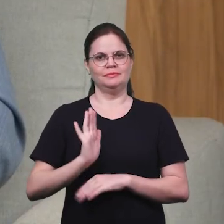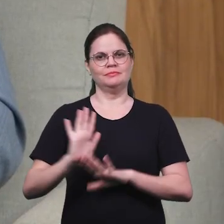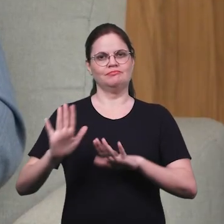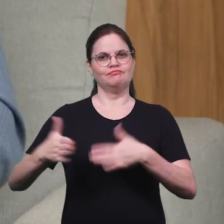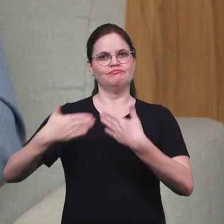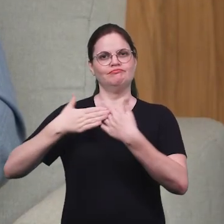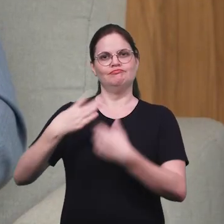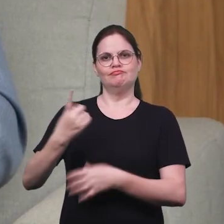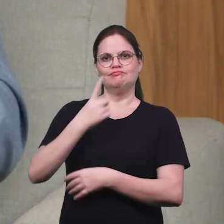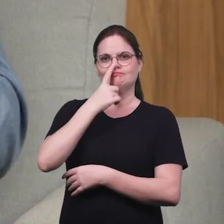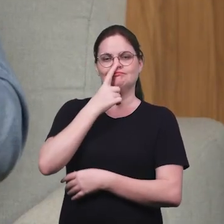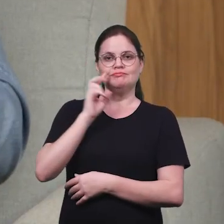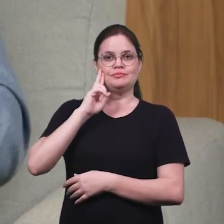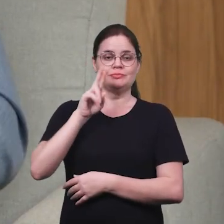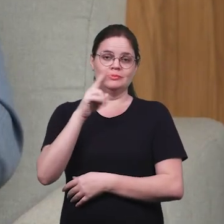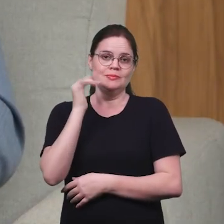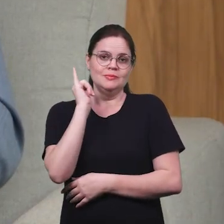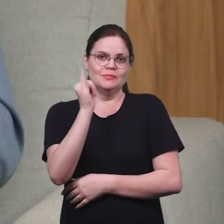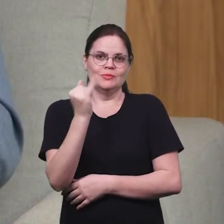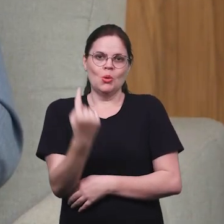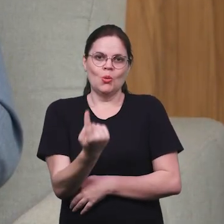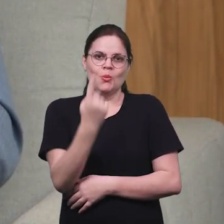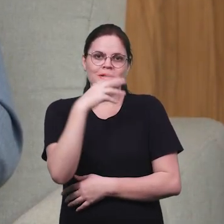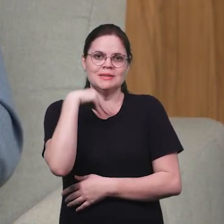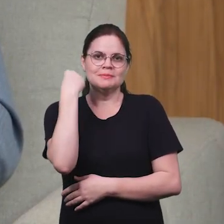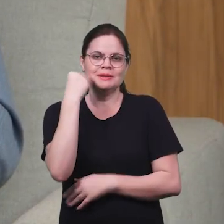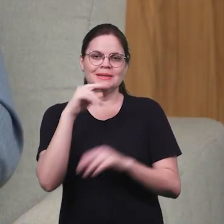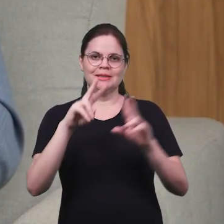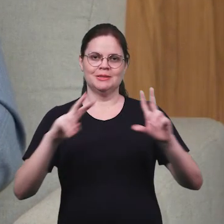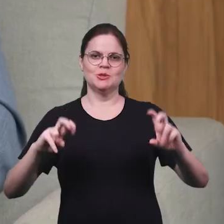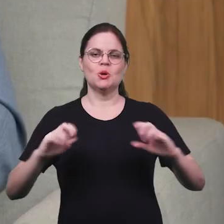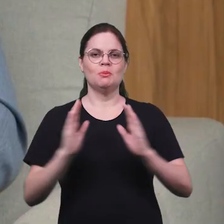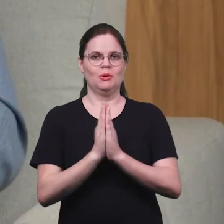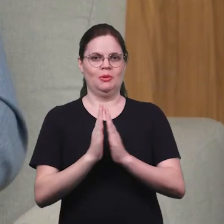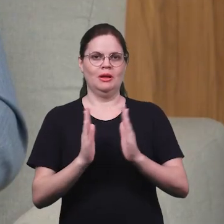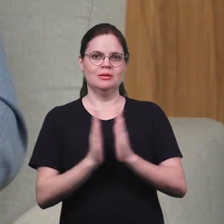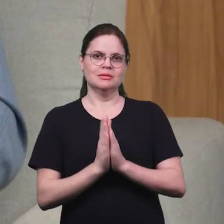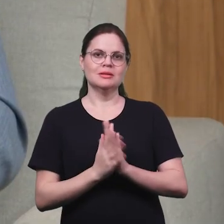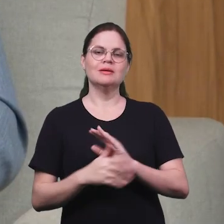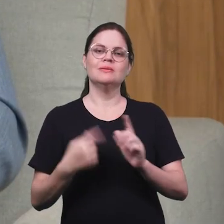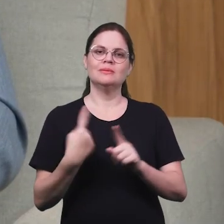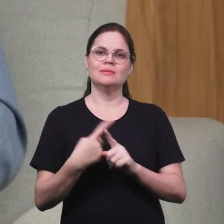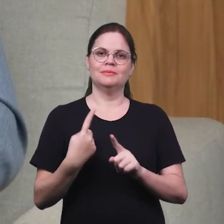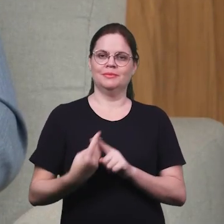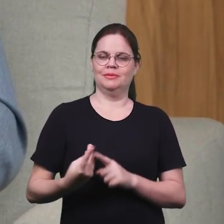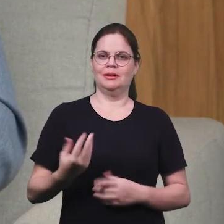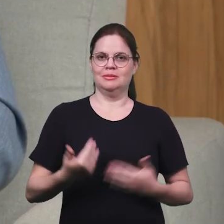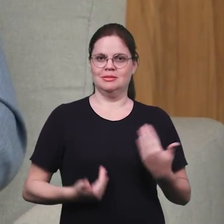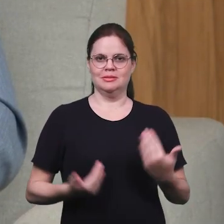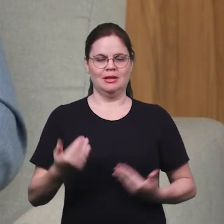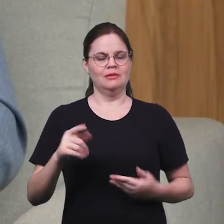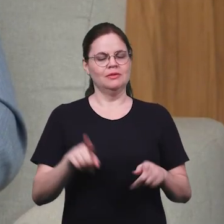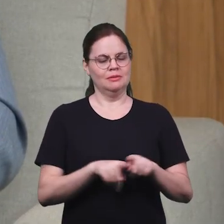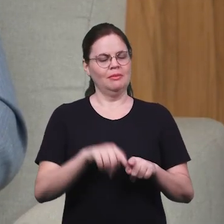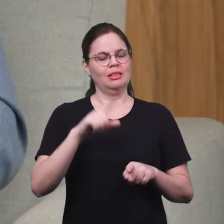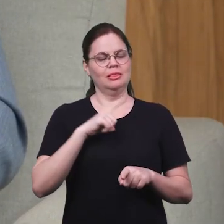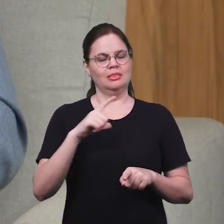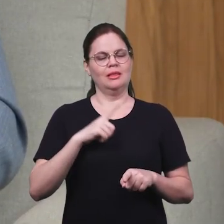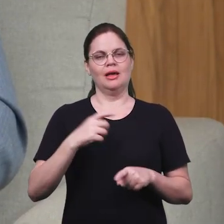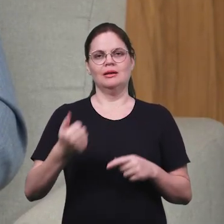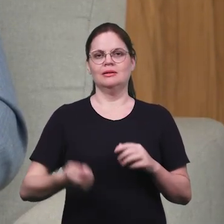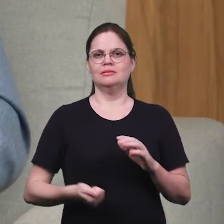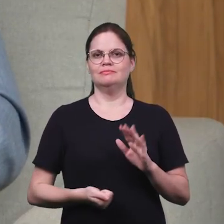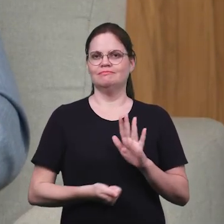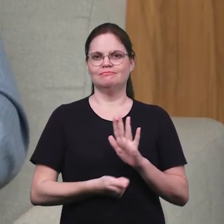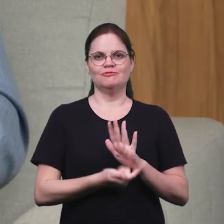com o Senhor. E aqui ele contou um pouco a respeito da experiência com a oração e tem sido na vida de tantos irmãos